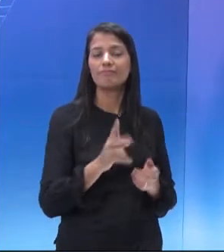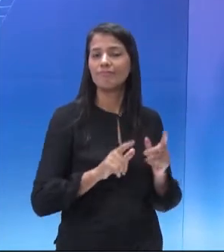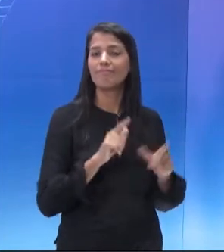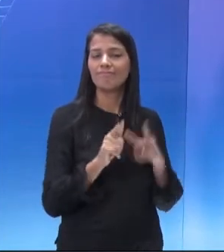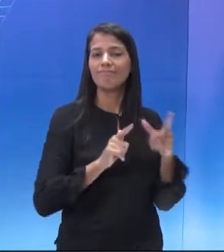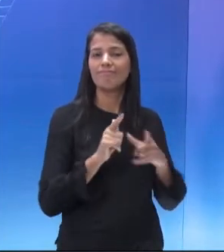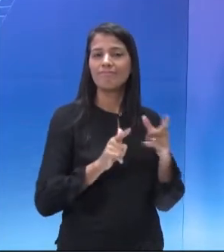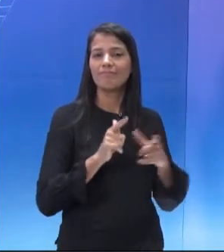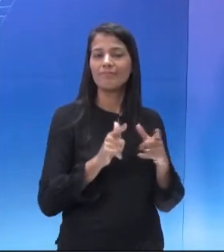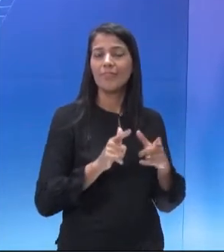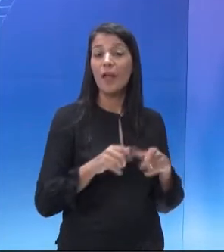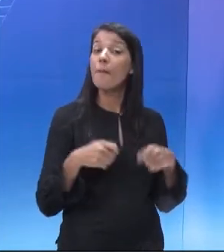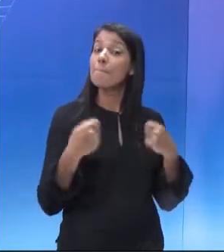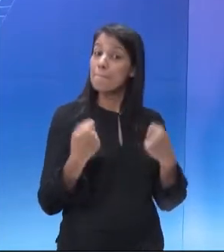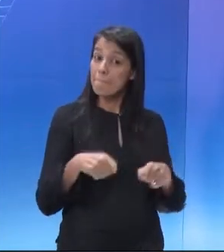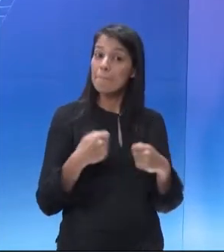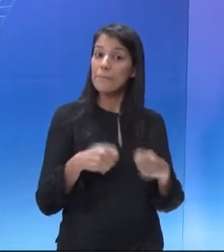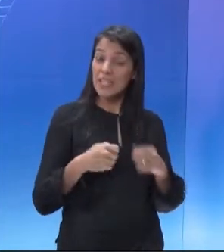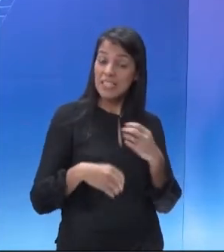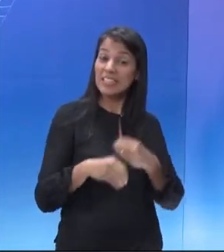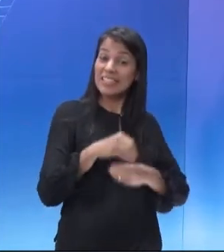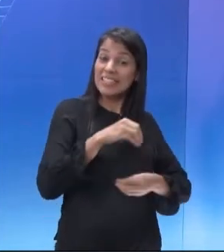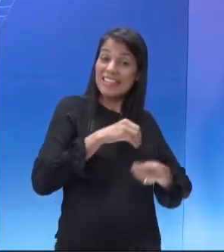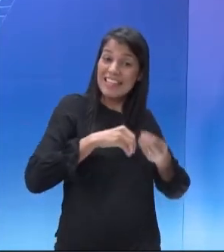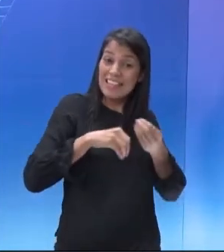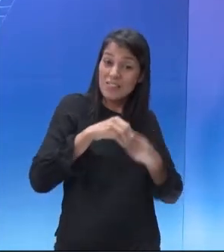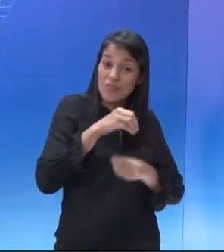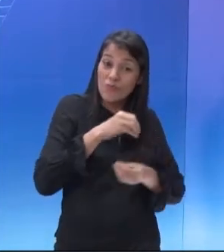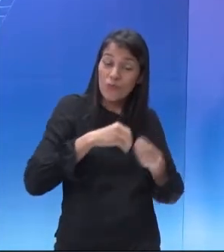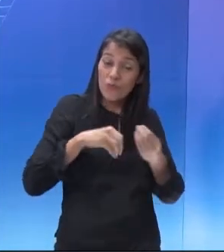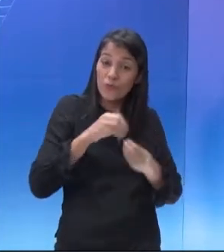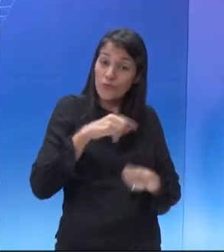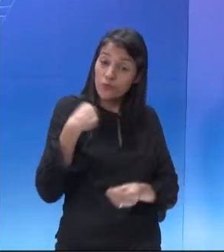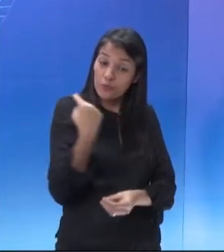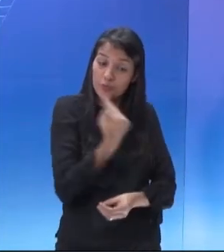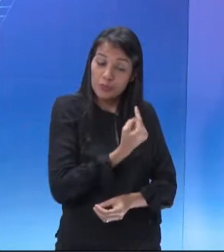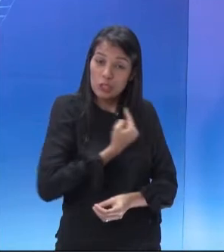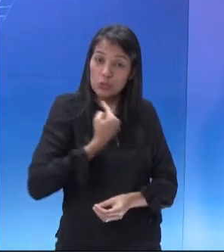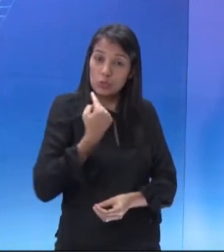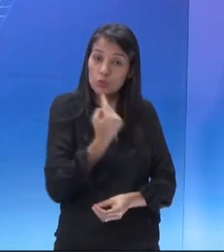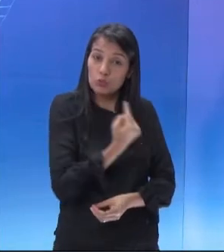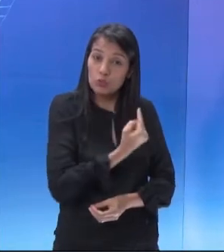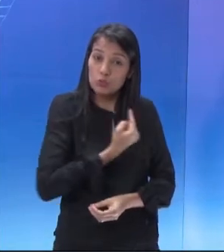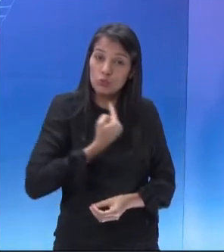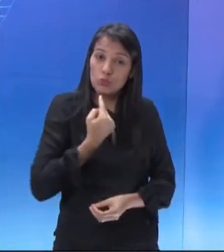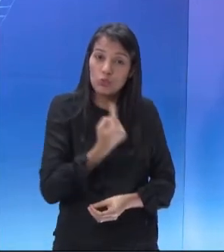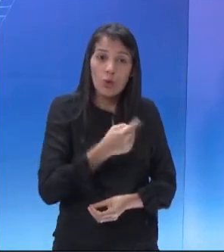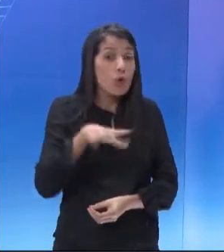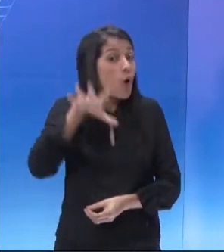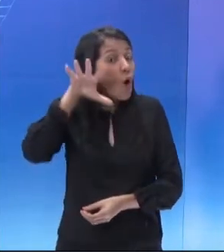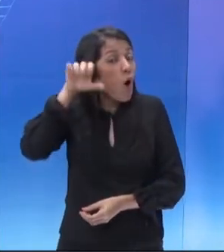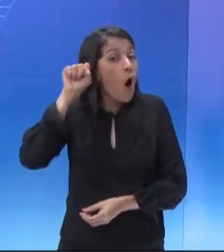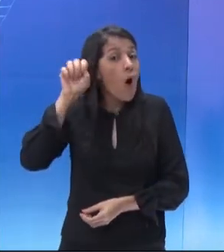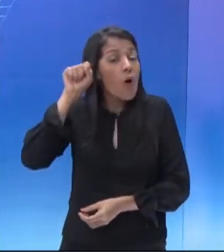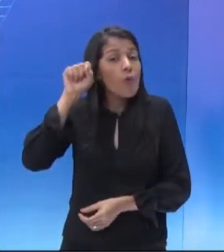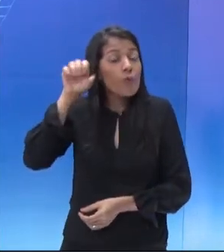sempre trabalhando conosco. Então, é necessário que haja um envolvimento todo nosso, daquele pessoal